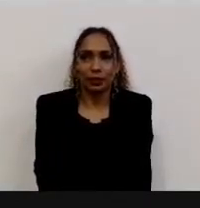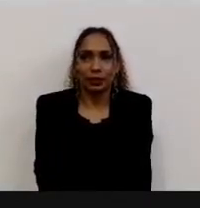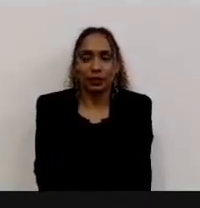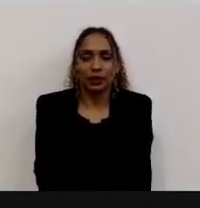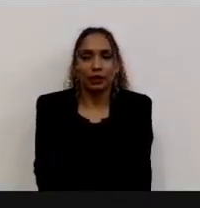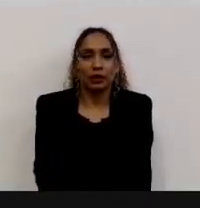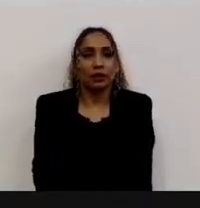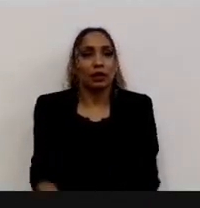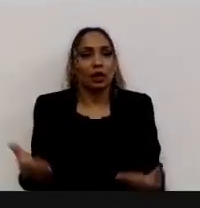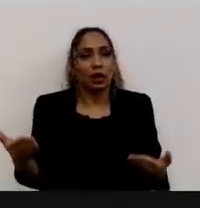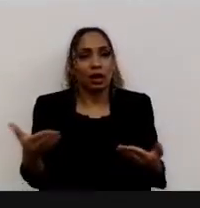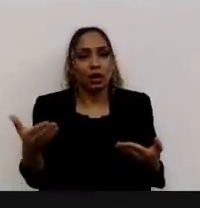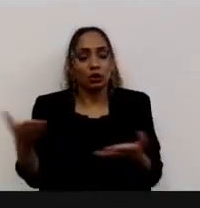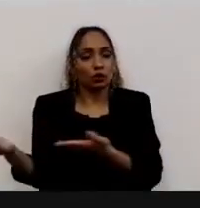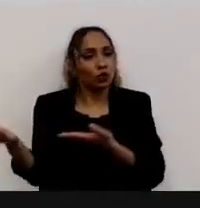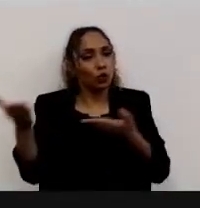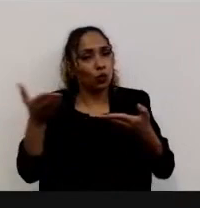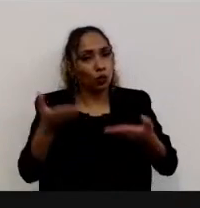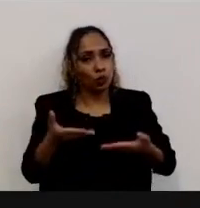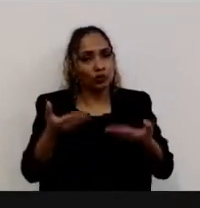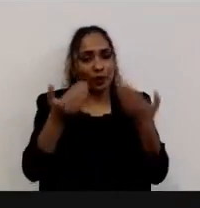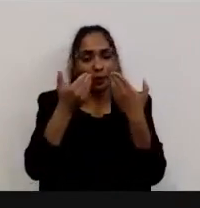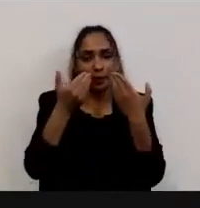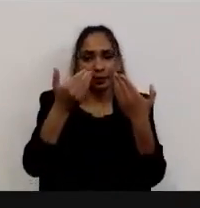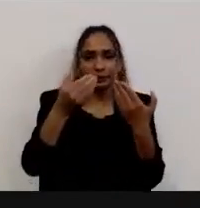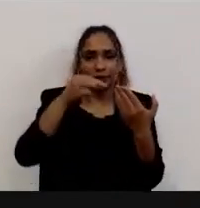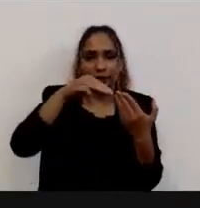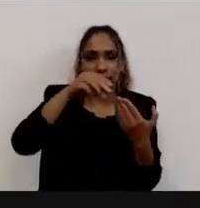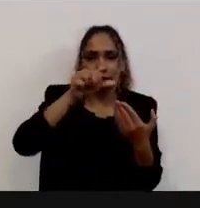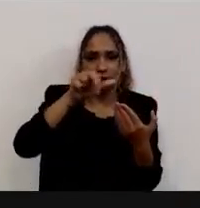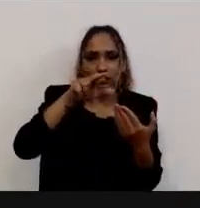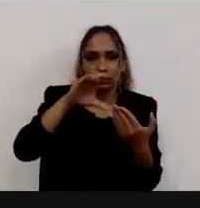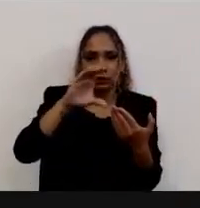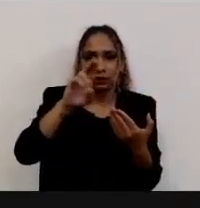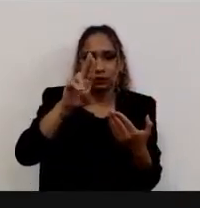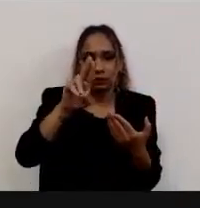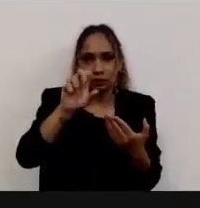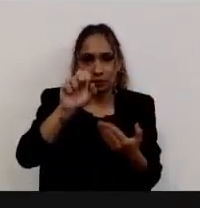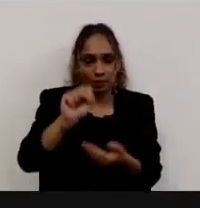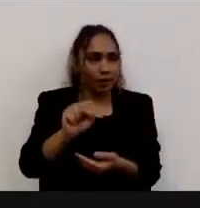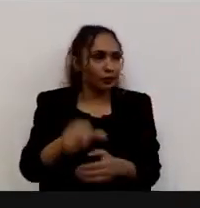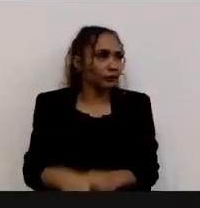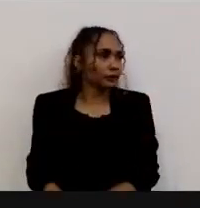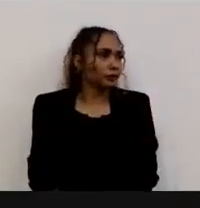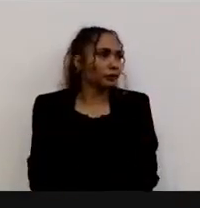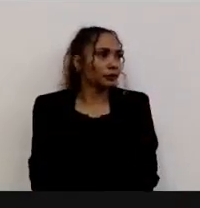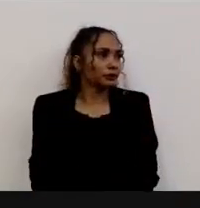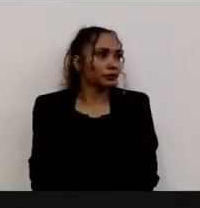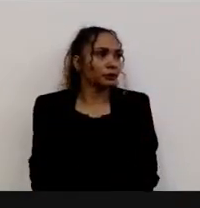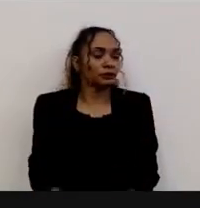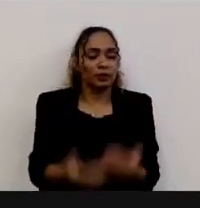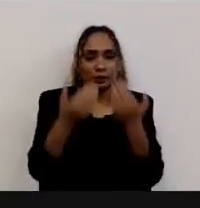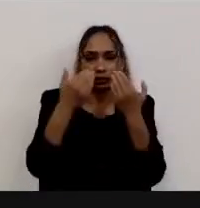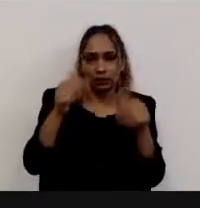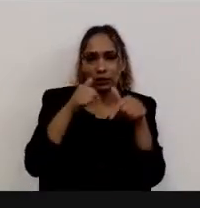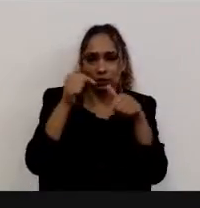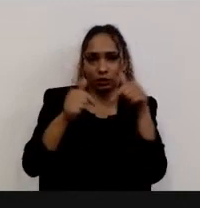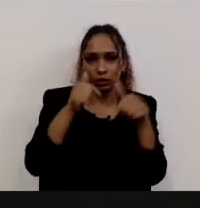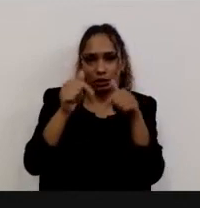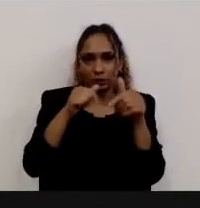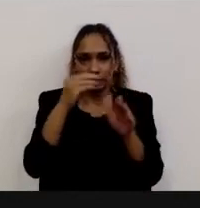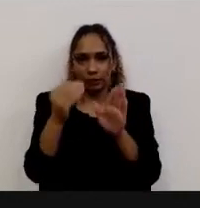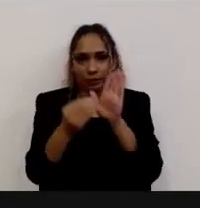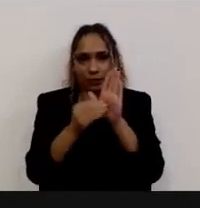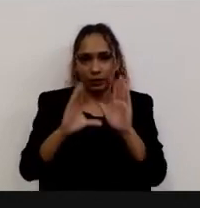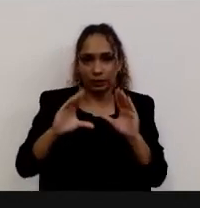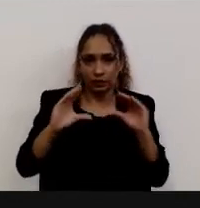Eu gostaria de chamar agora para a apresentação Marcos Vinícius Chevitarias Alves, que vai apresentar o trabalho aplicando